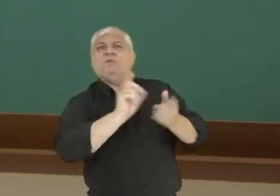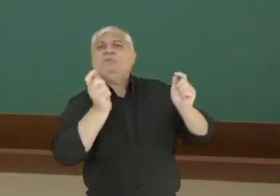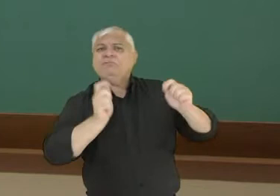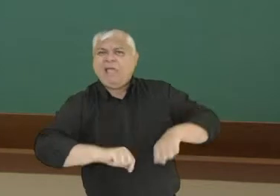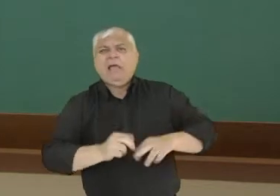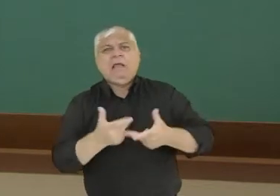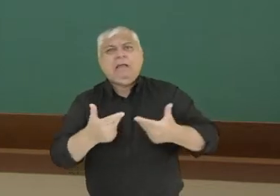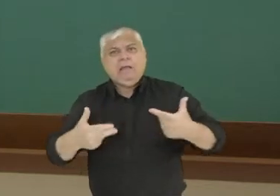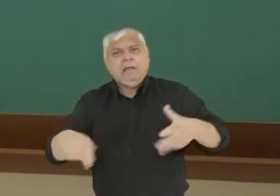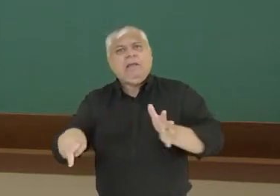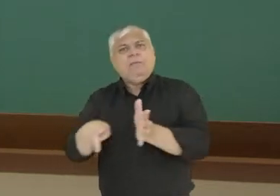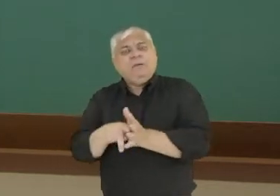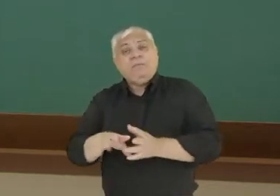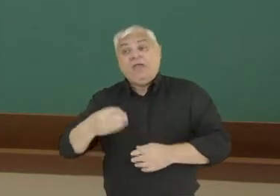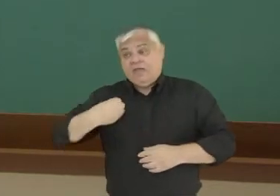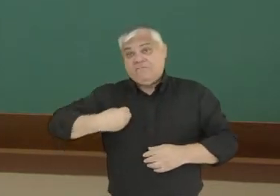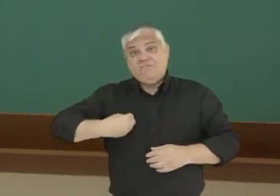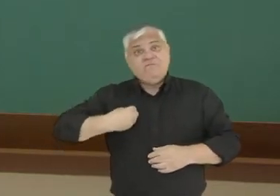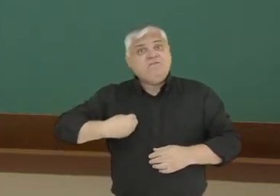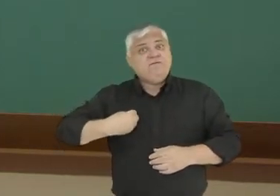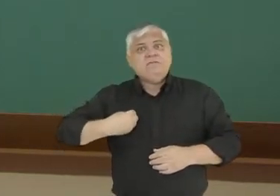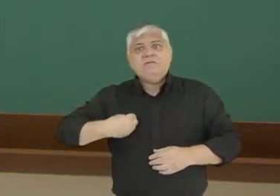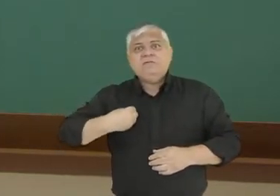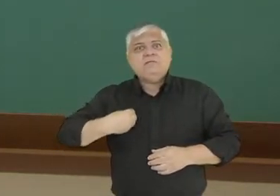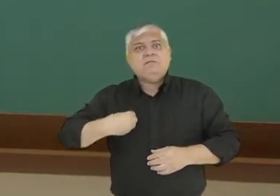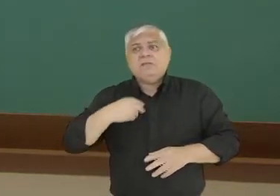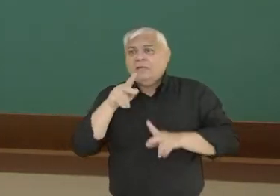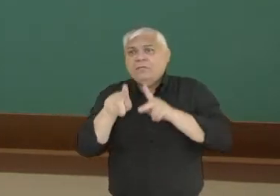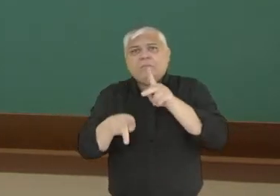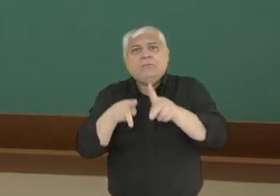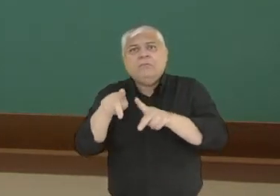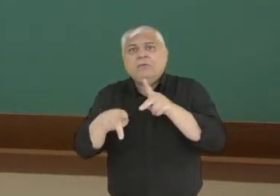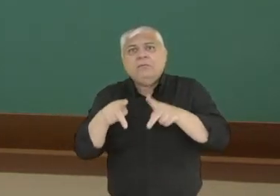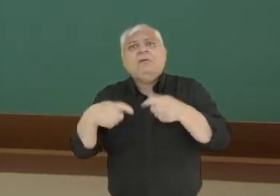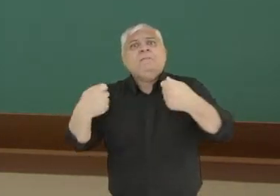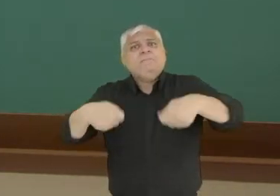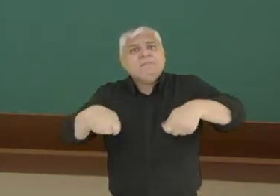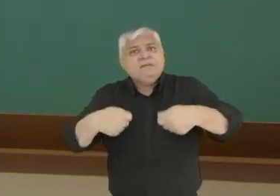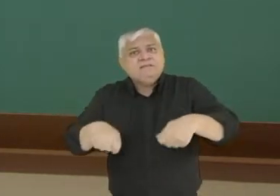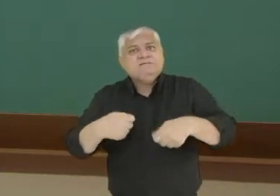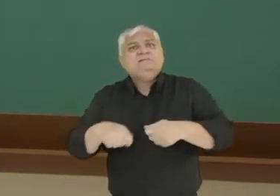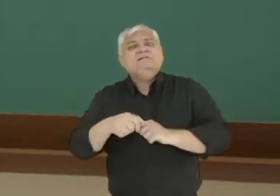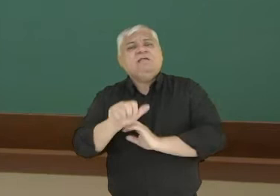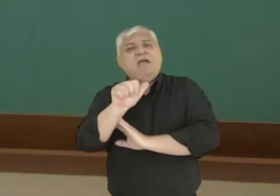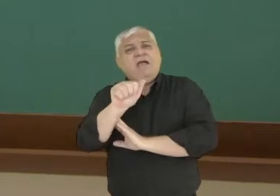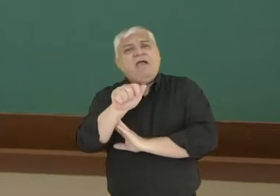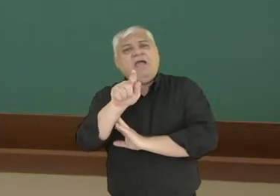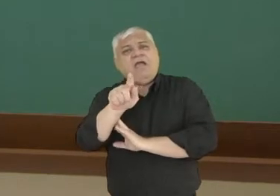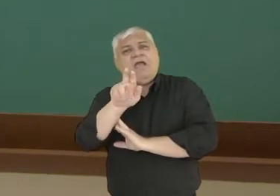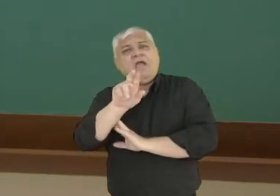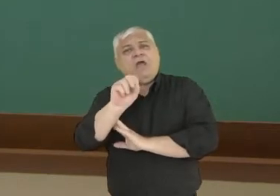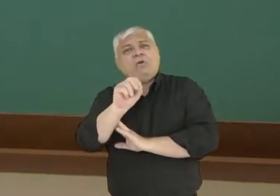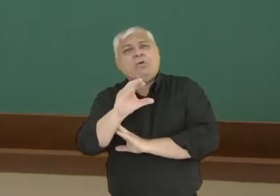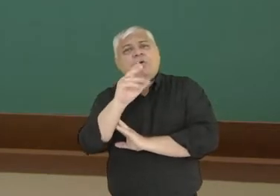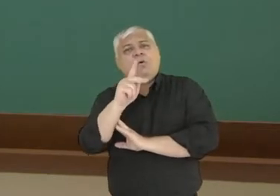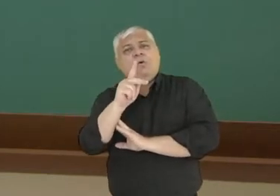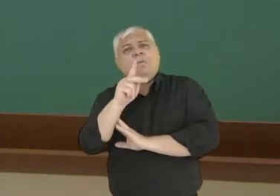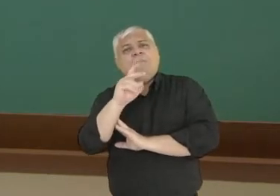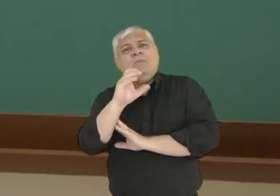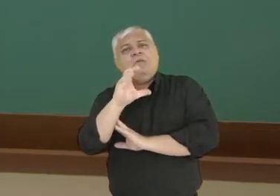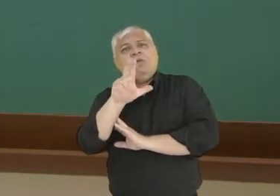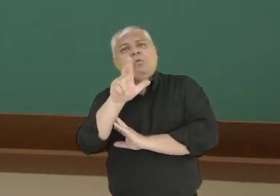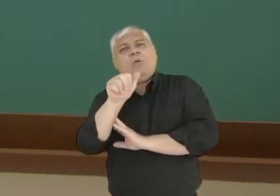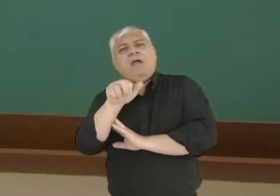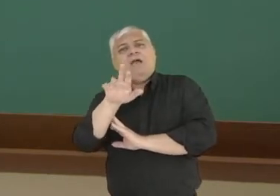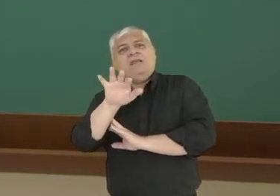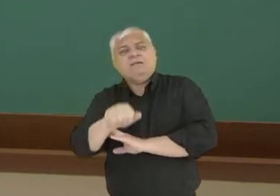ou mesmo a vida das pessoas que depende da atividade agropecuária também é importantíssimo